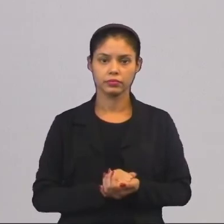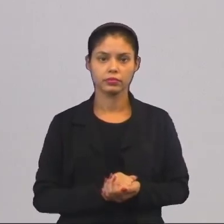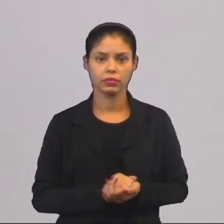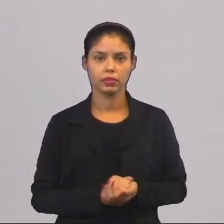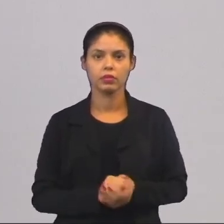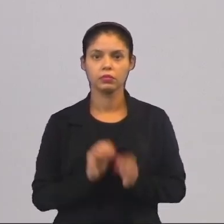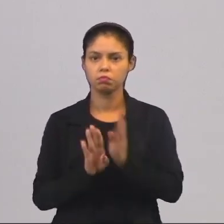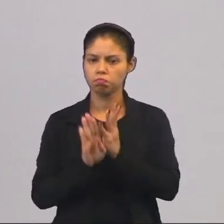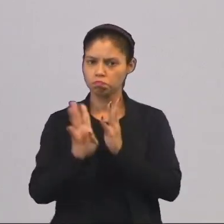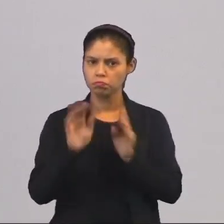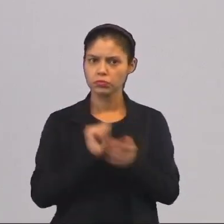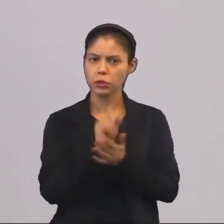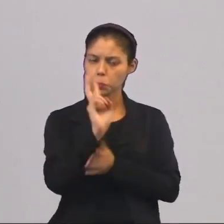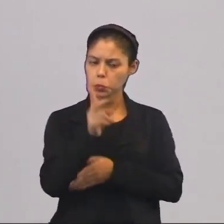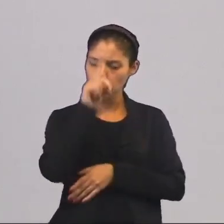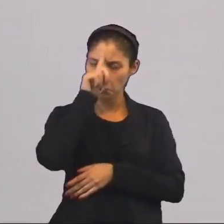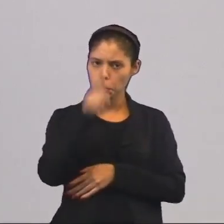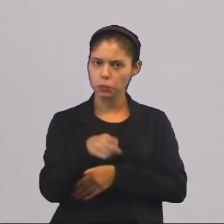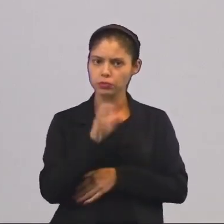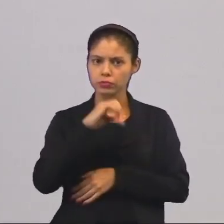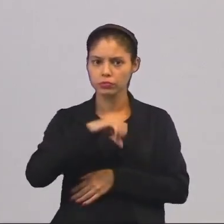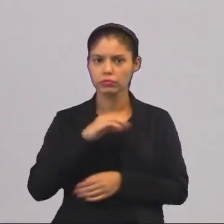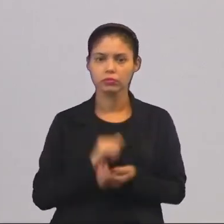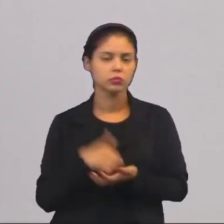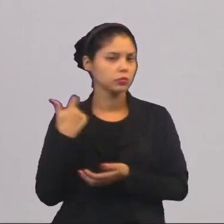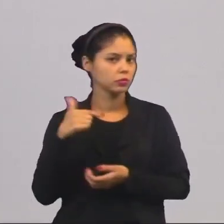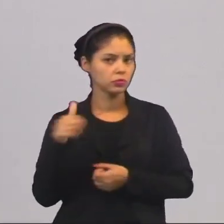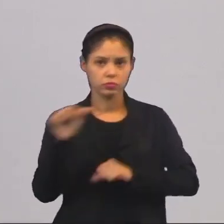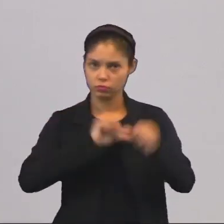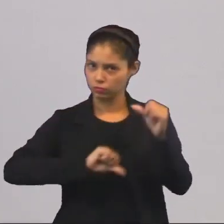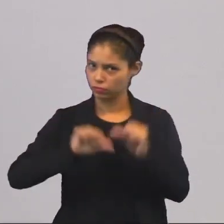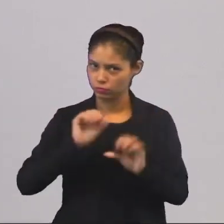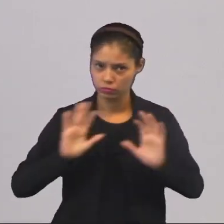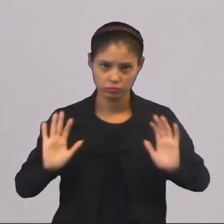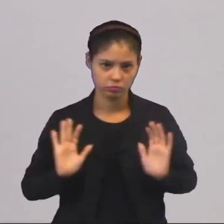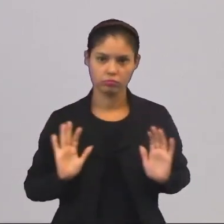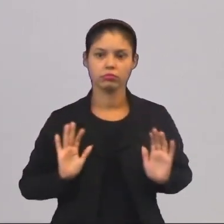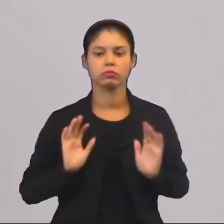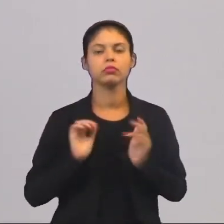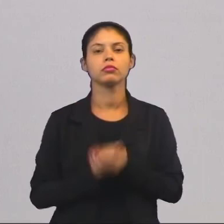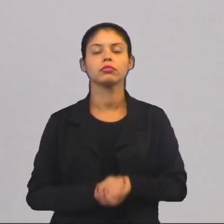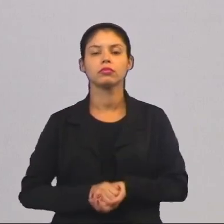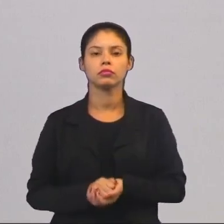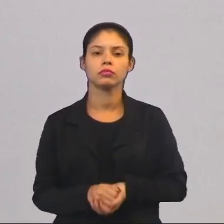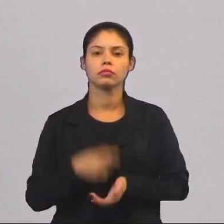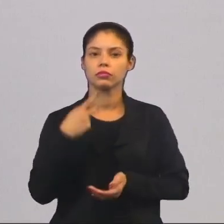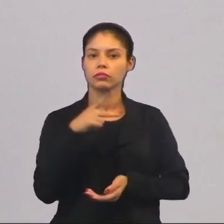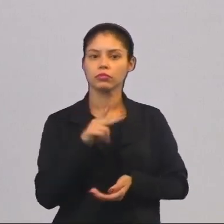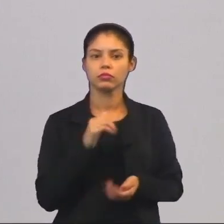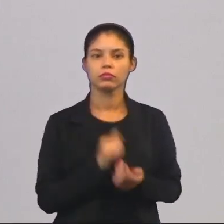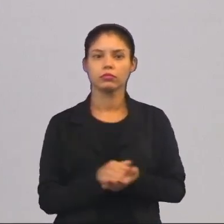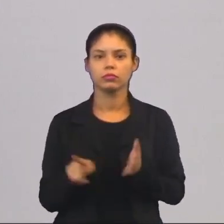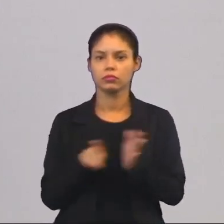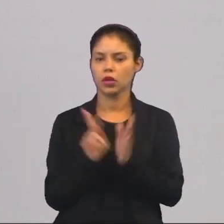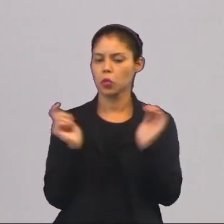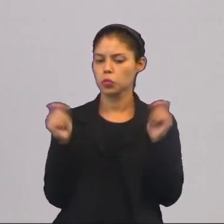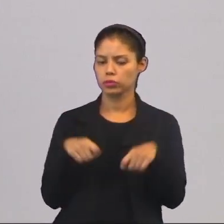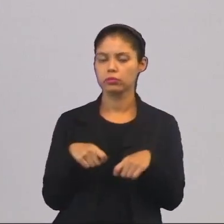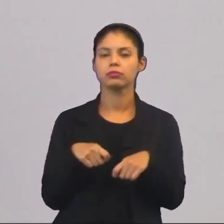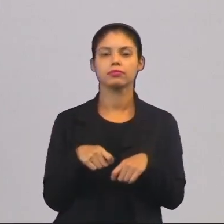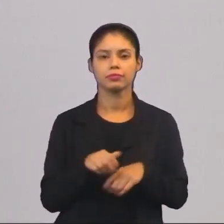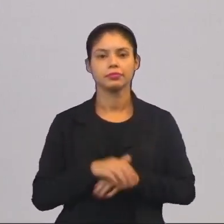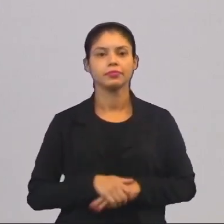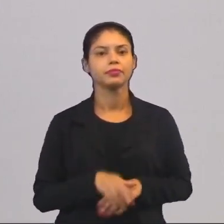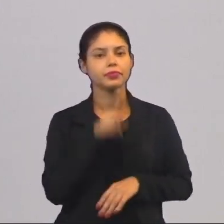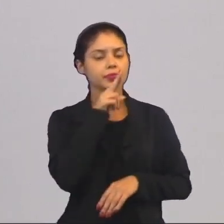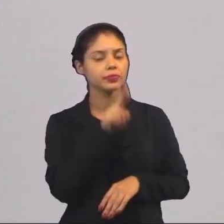primeira ordem. Vai dar 9 do mesmo jeito. Não vai alterar, tá, a sua possibilidade,